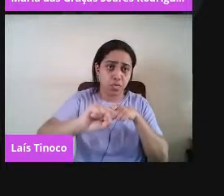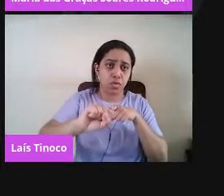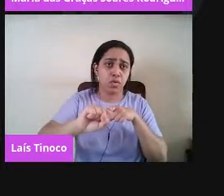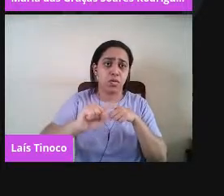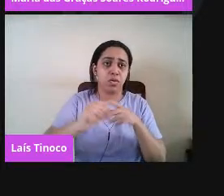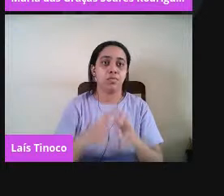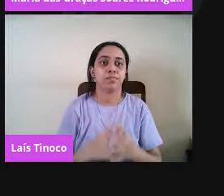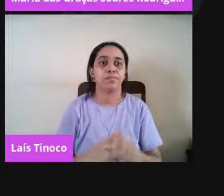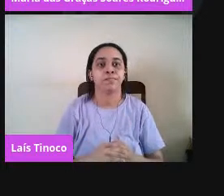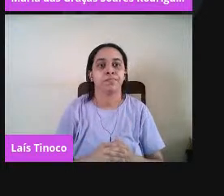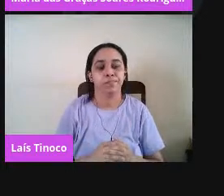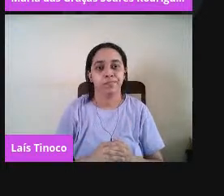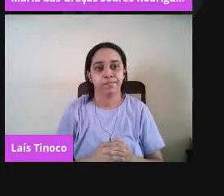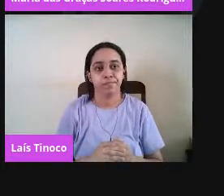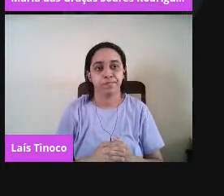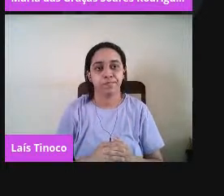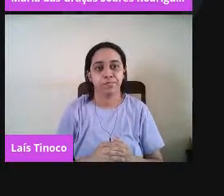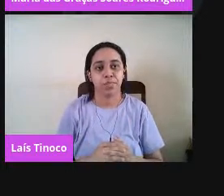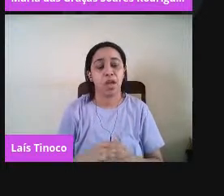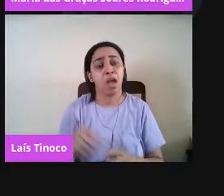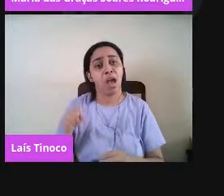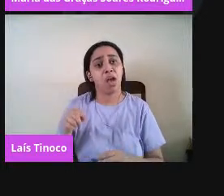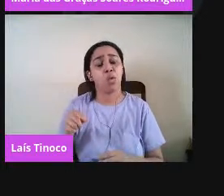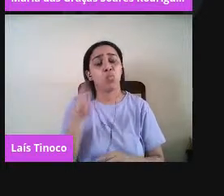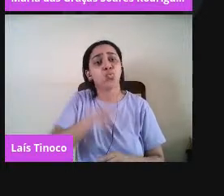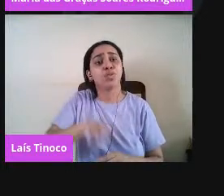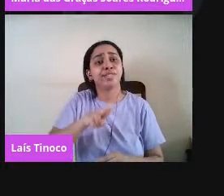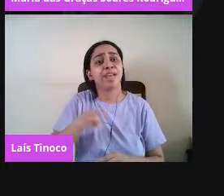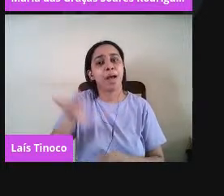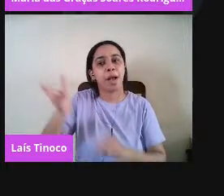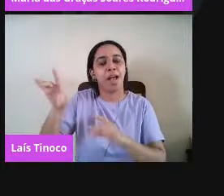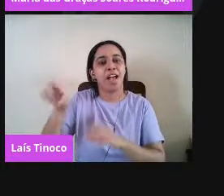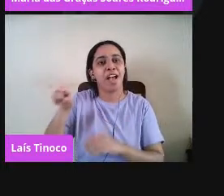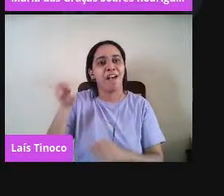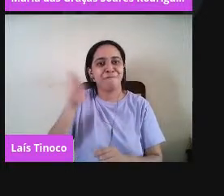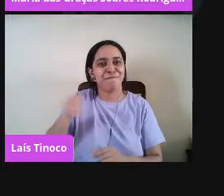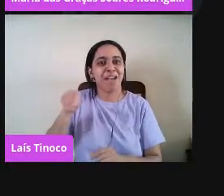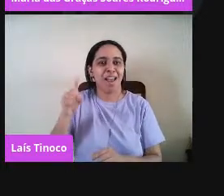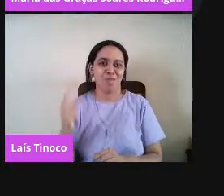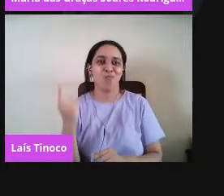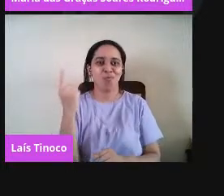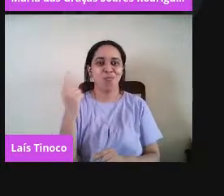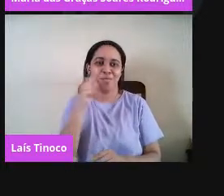a própria, vamos dizer assim, fala de uma delas anteriormente, não é isso? Então,